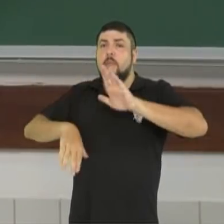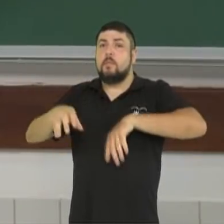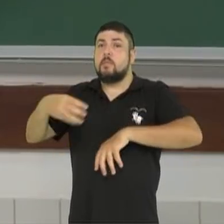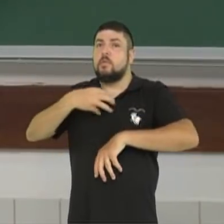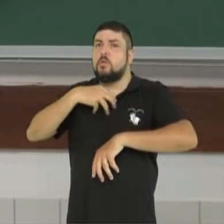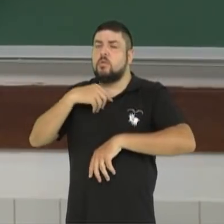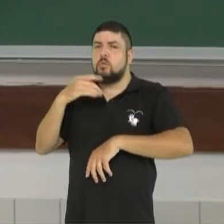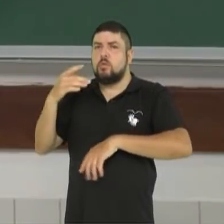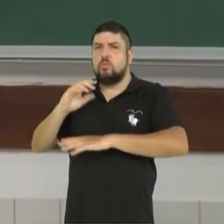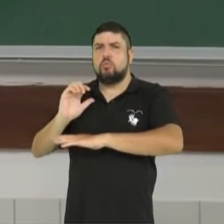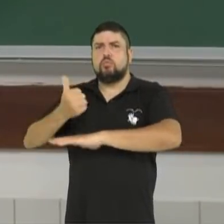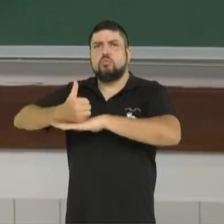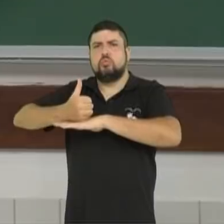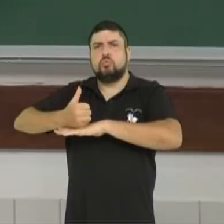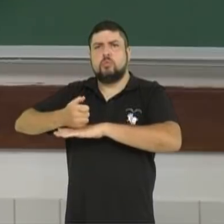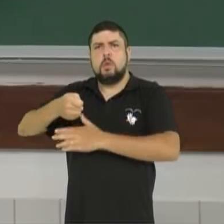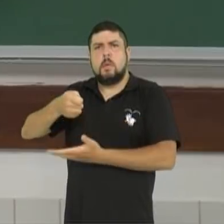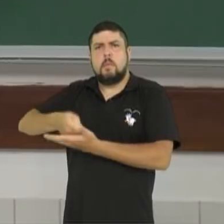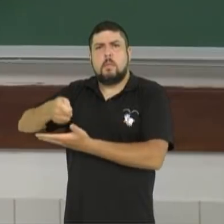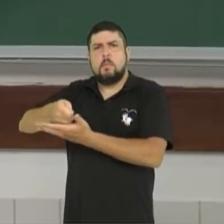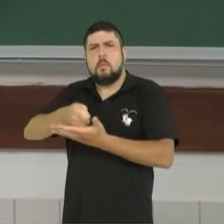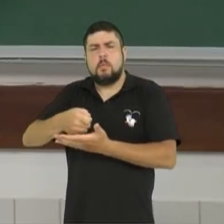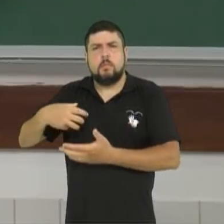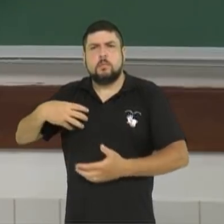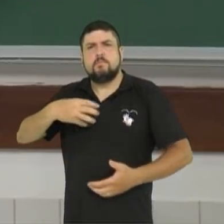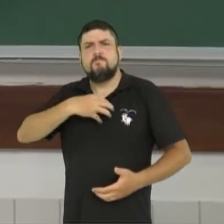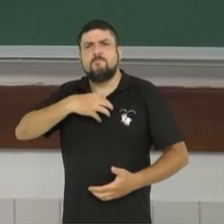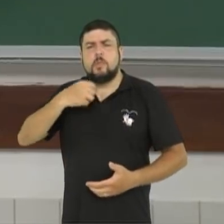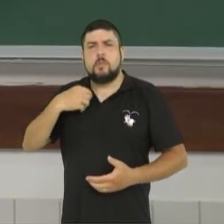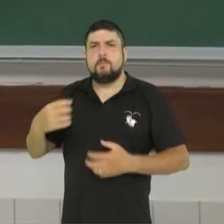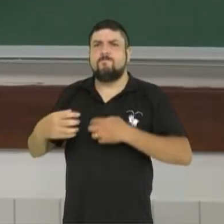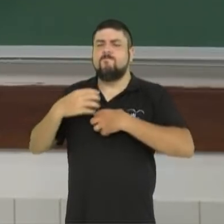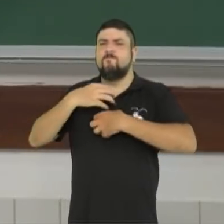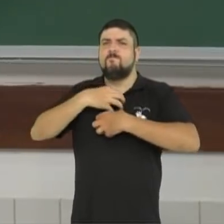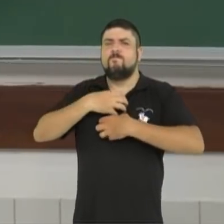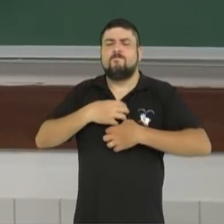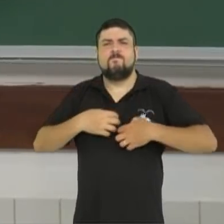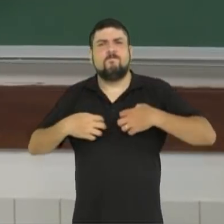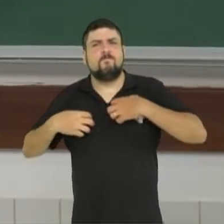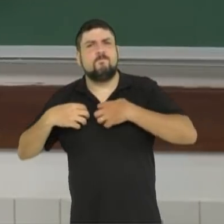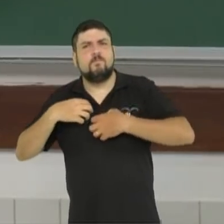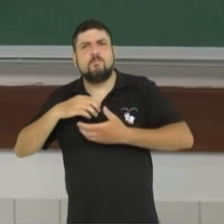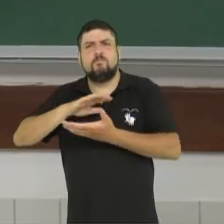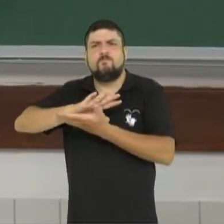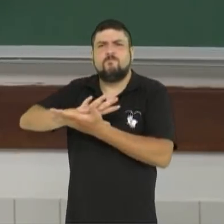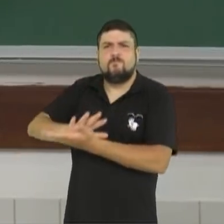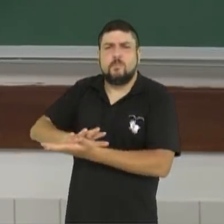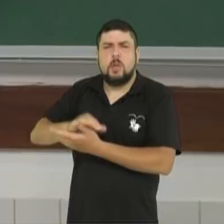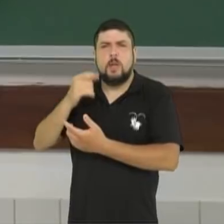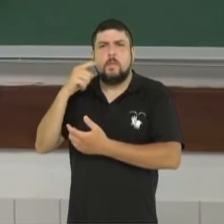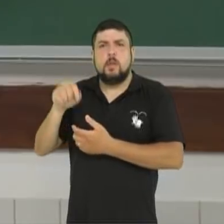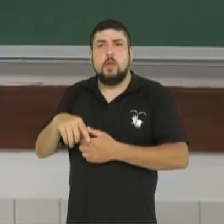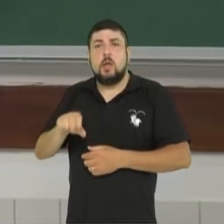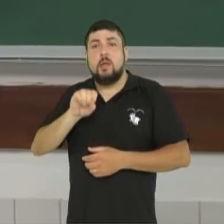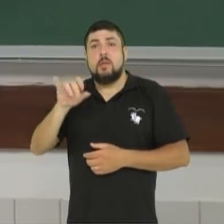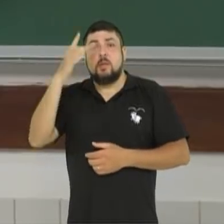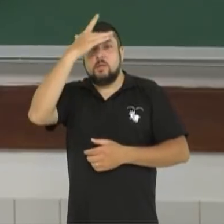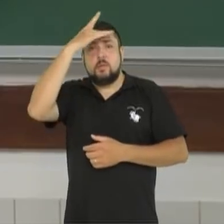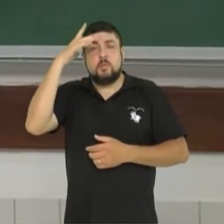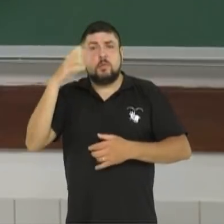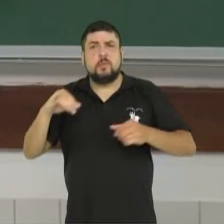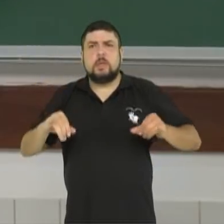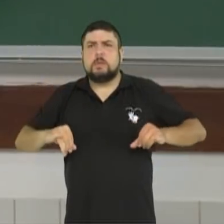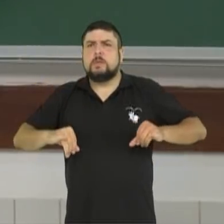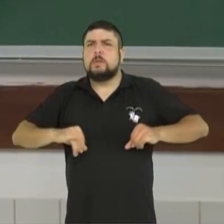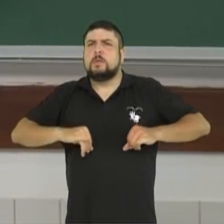às vezes é de uma forma que amedronta, que inibe, né, que ameaça. E se essa pessoa que está sofrendo esse tipo